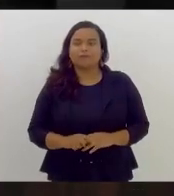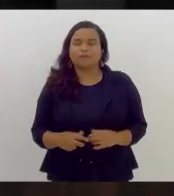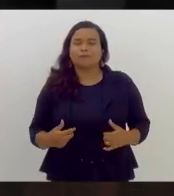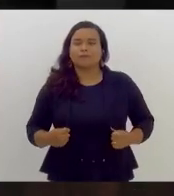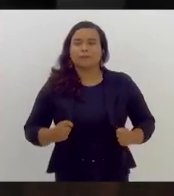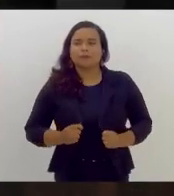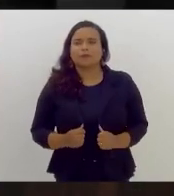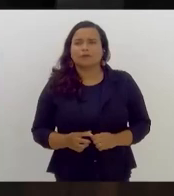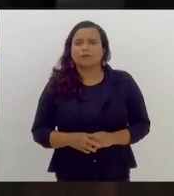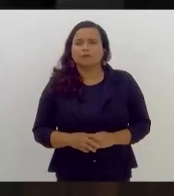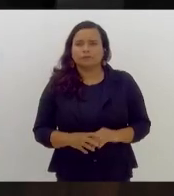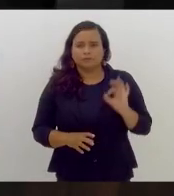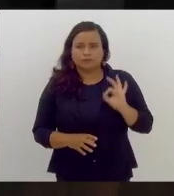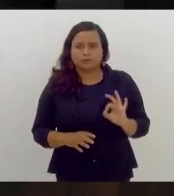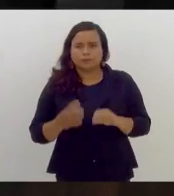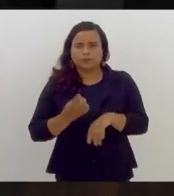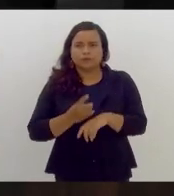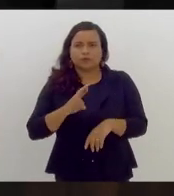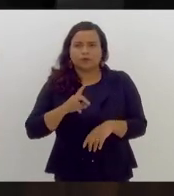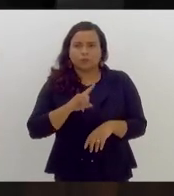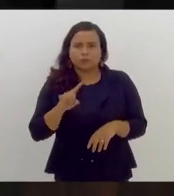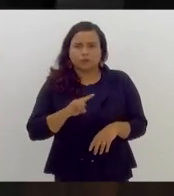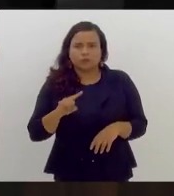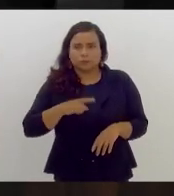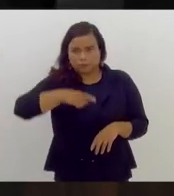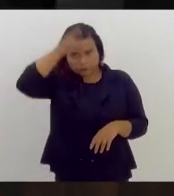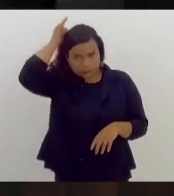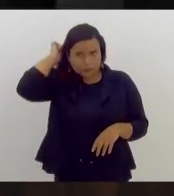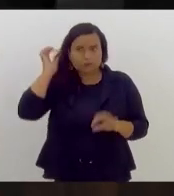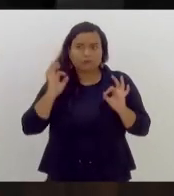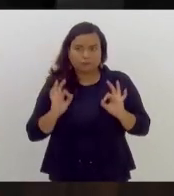Está certo, doutor Luiz Paulo?